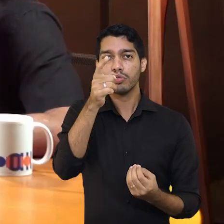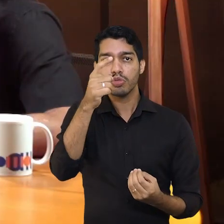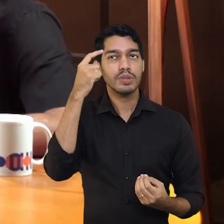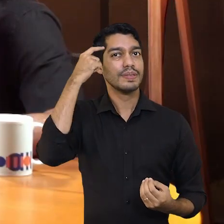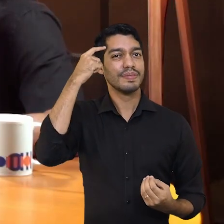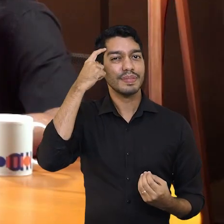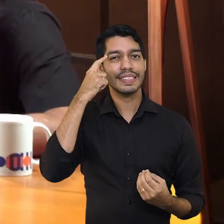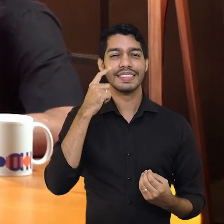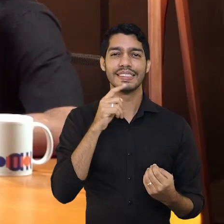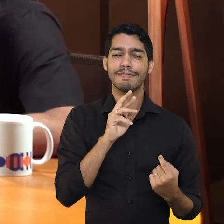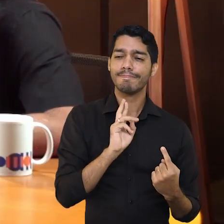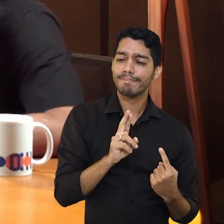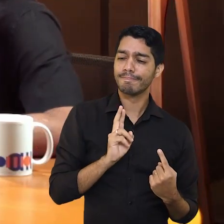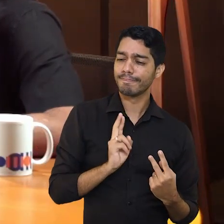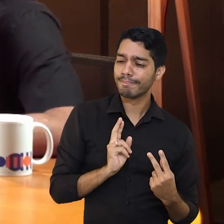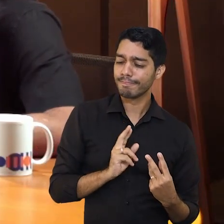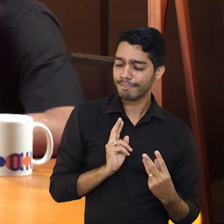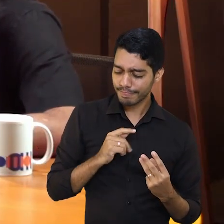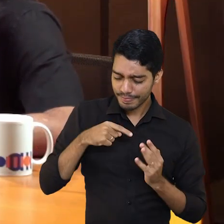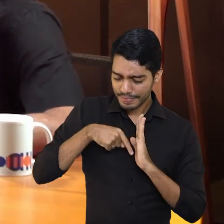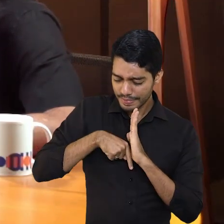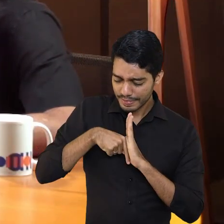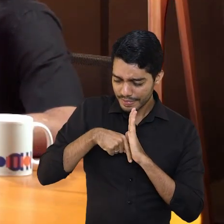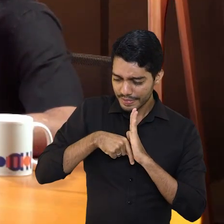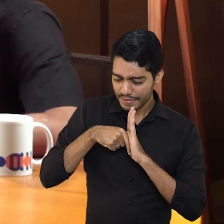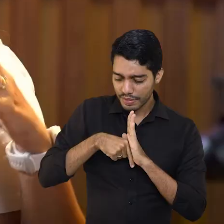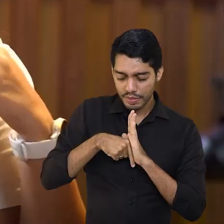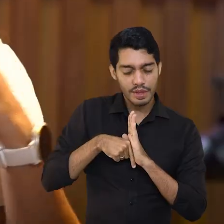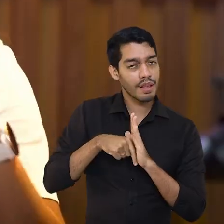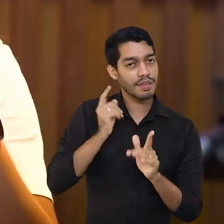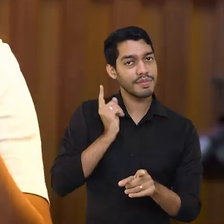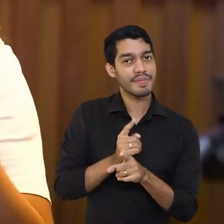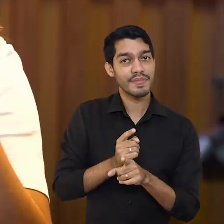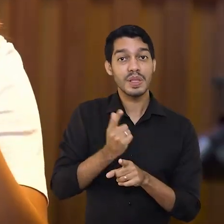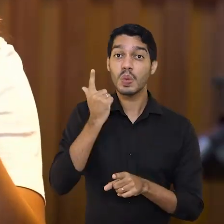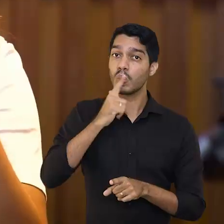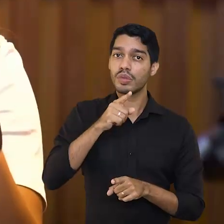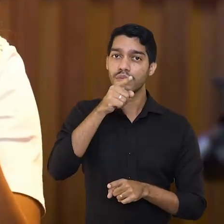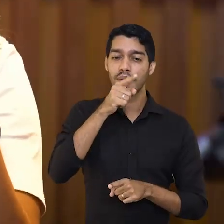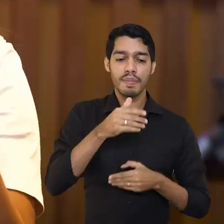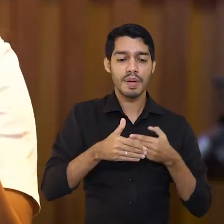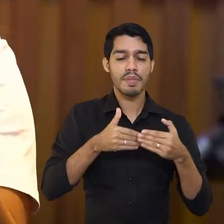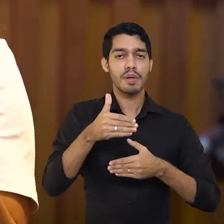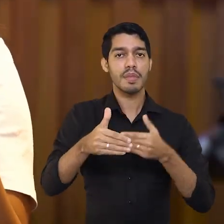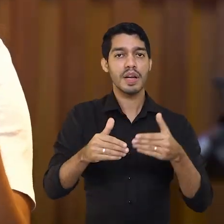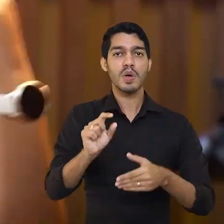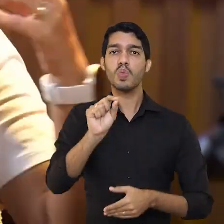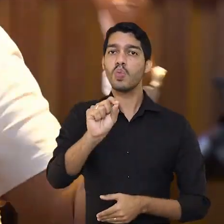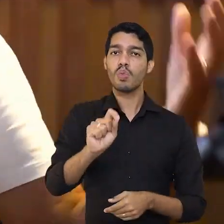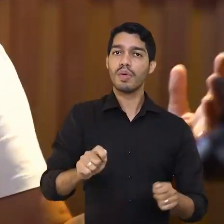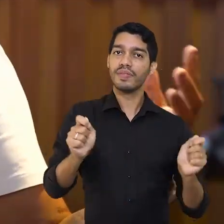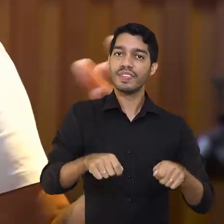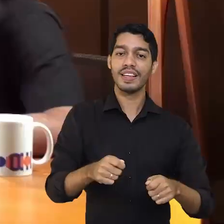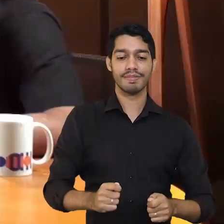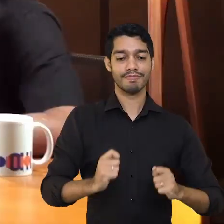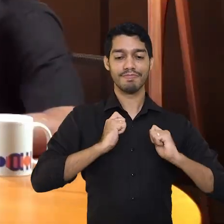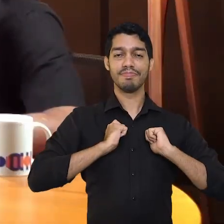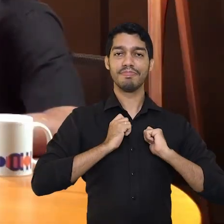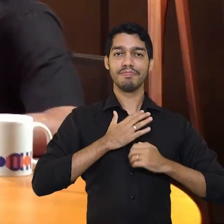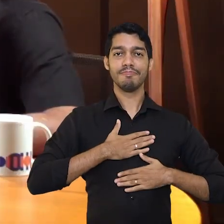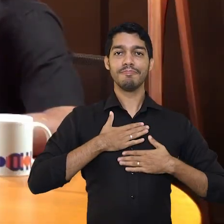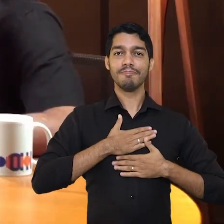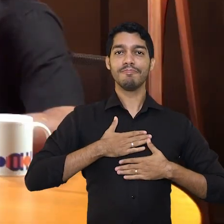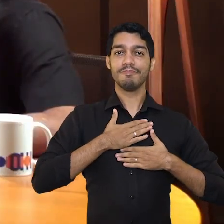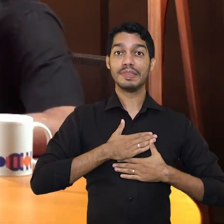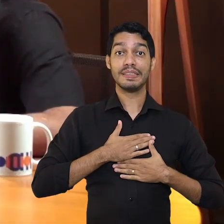a responder um pouco de quem você é dentro dessa mandala, você começa a caminhar um pouquinho para entender melhor o que talvez pode te